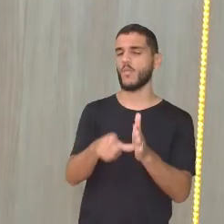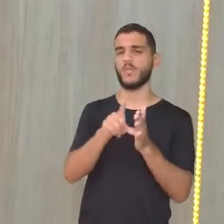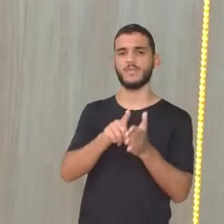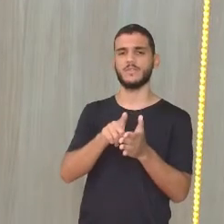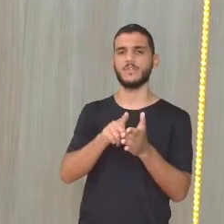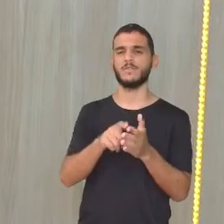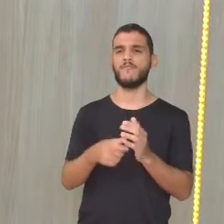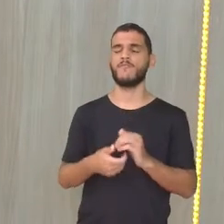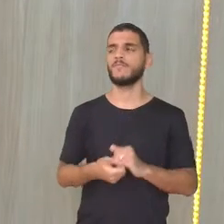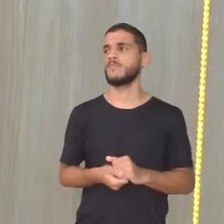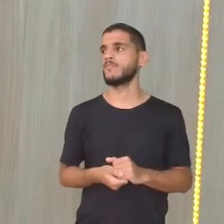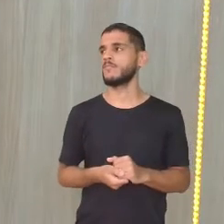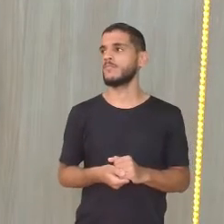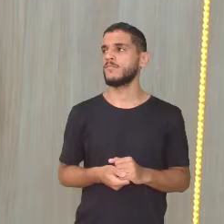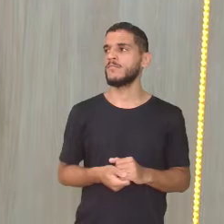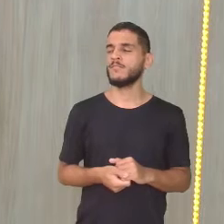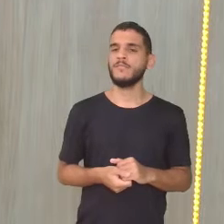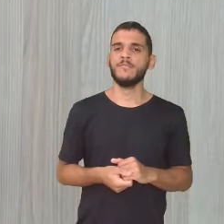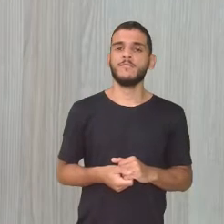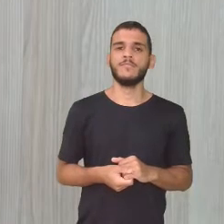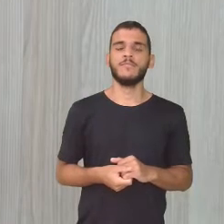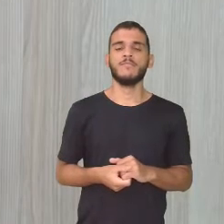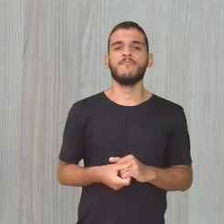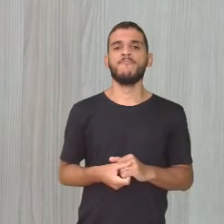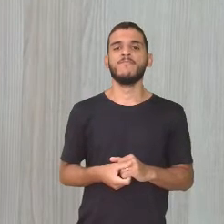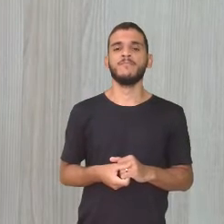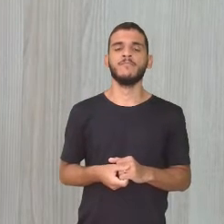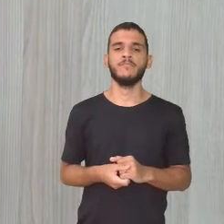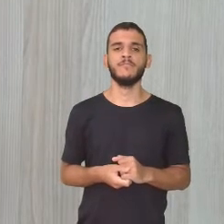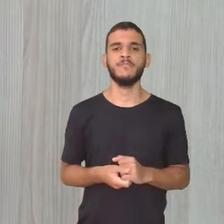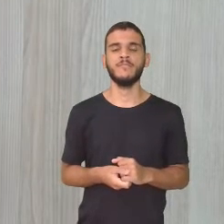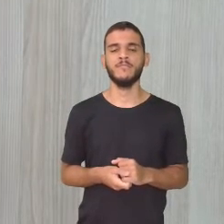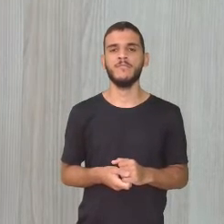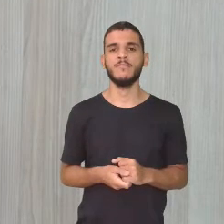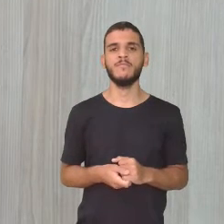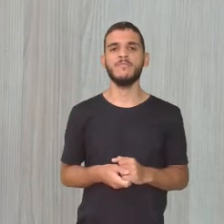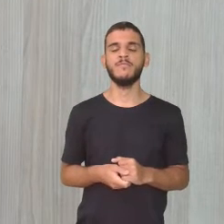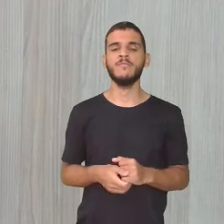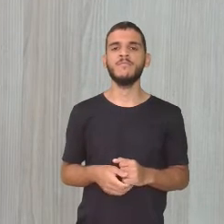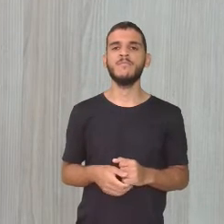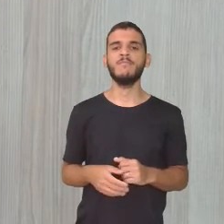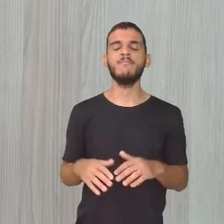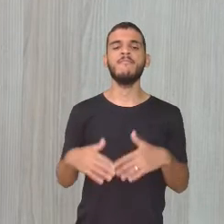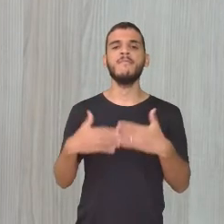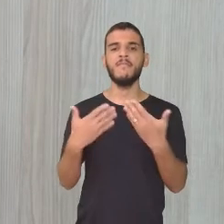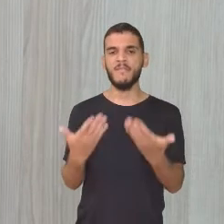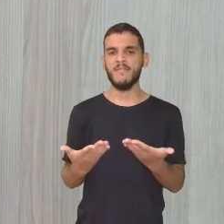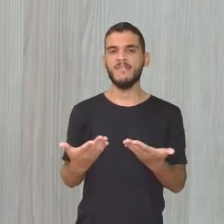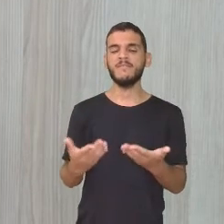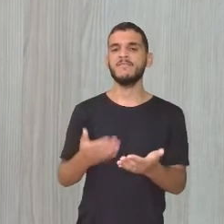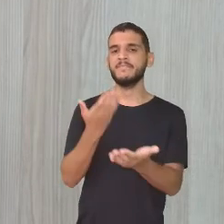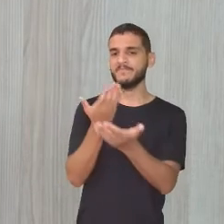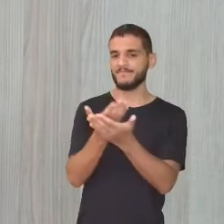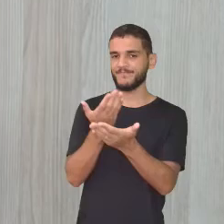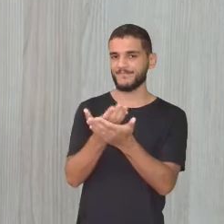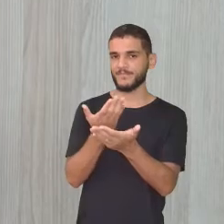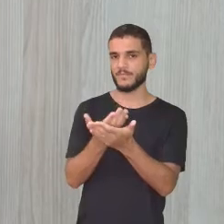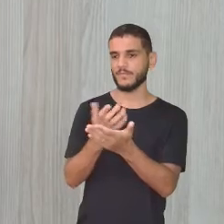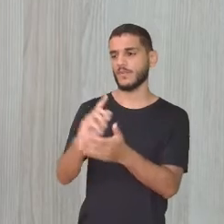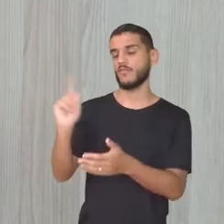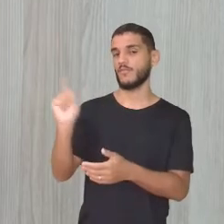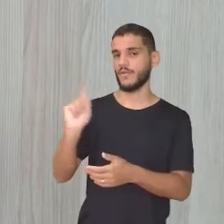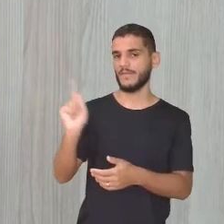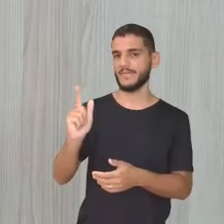palpite? Rapaz, a gente quando estuda, né, A gente viu ali dentro que, a gente viu da ali que ciência tem... geográfica, né, a gente sempre tem essa relação,